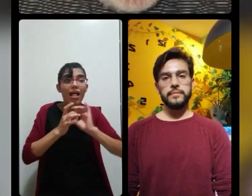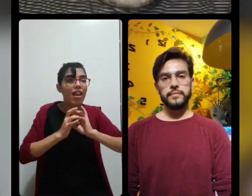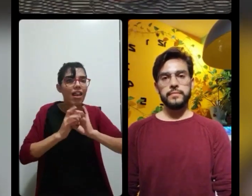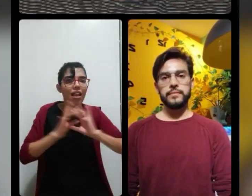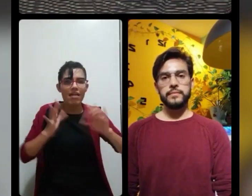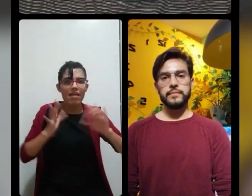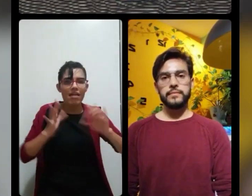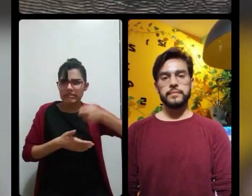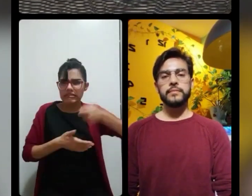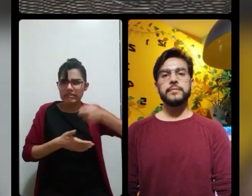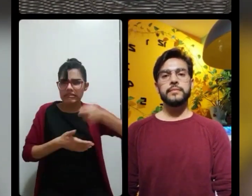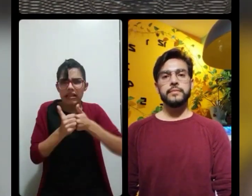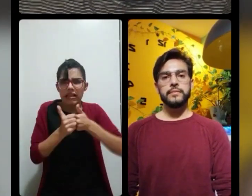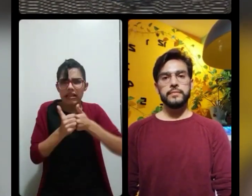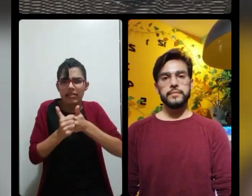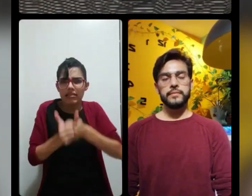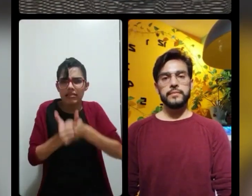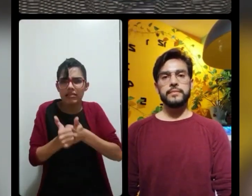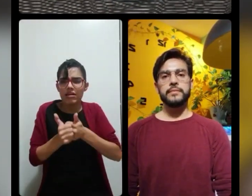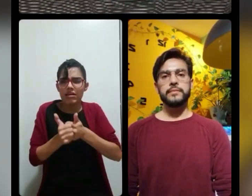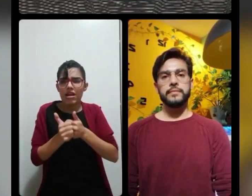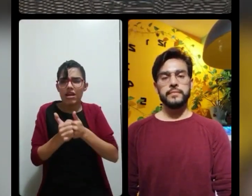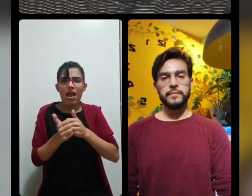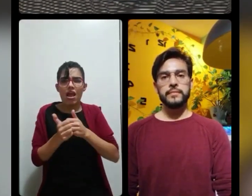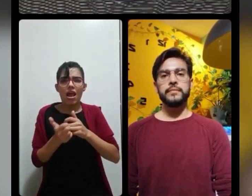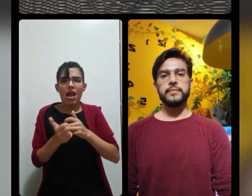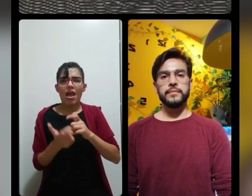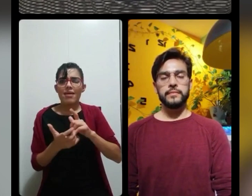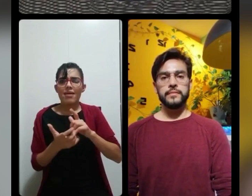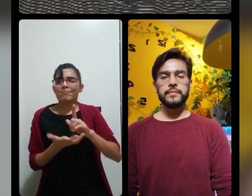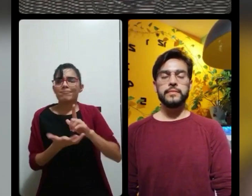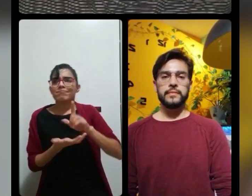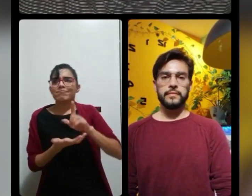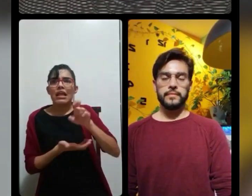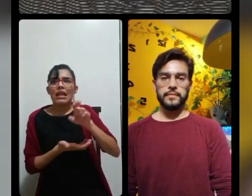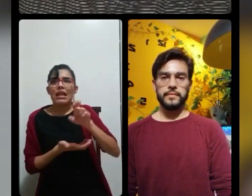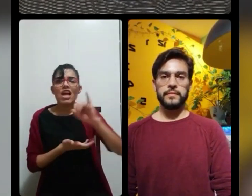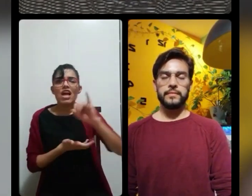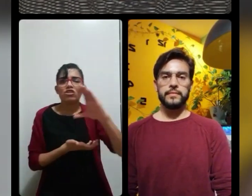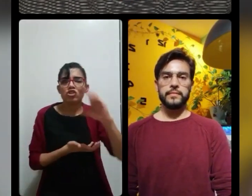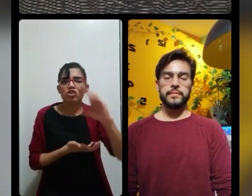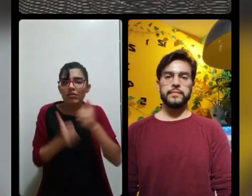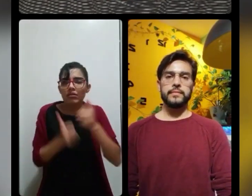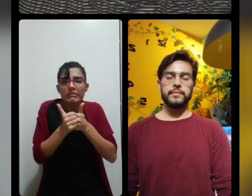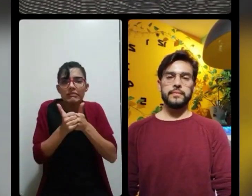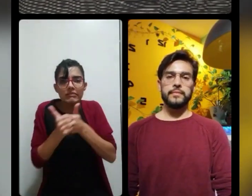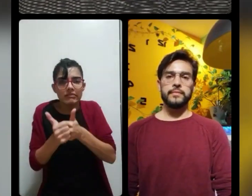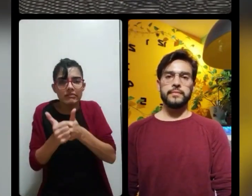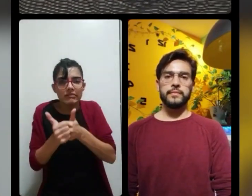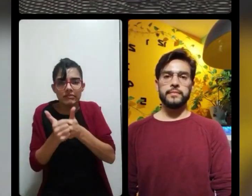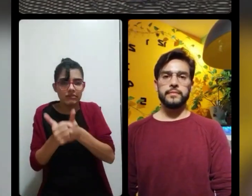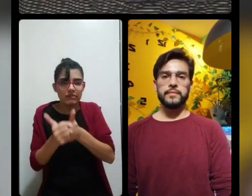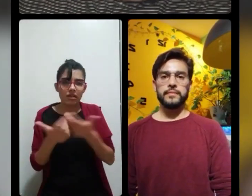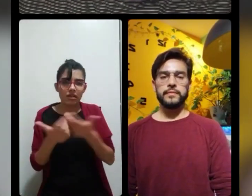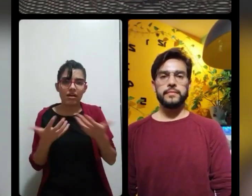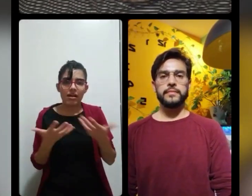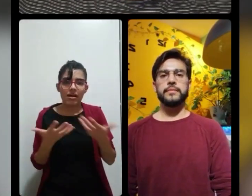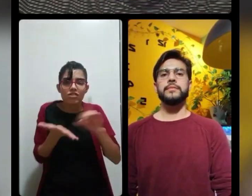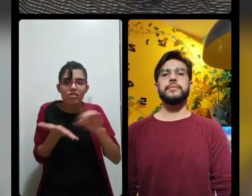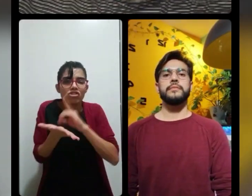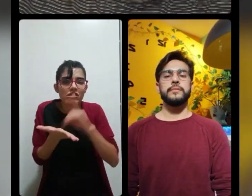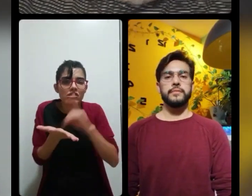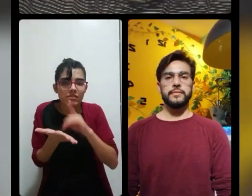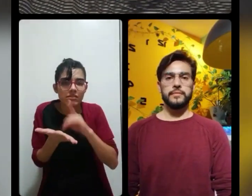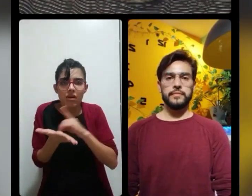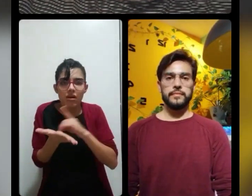no sentido do léxico rígido, né? Não está, no dicionário, não está no mundo. Não.